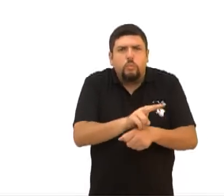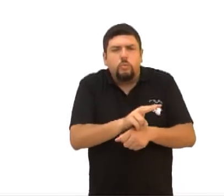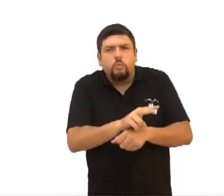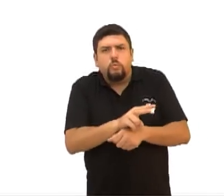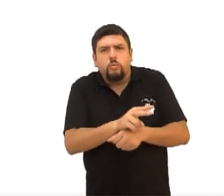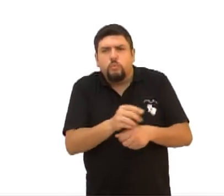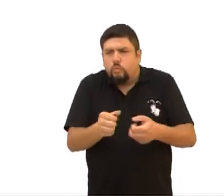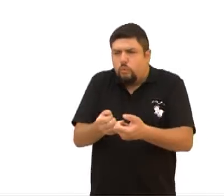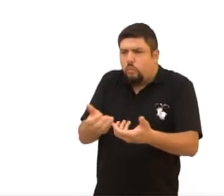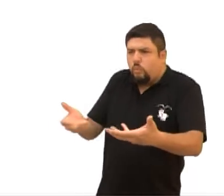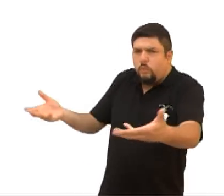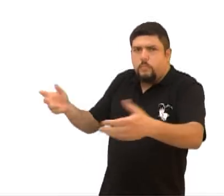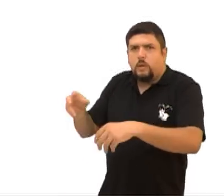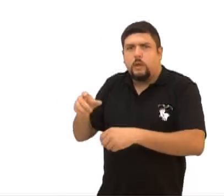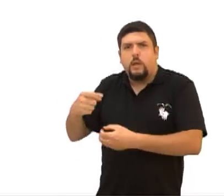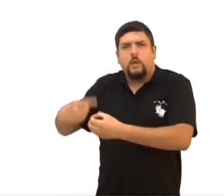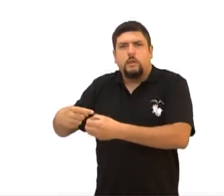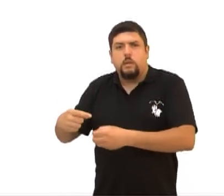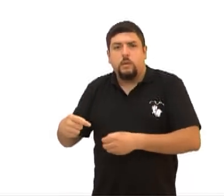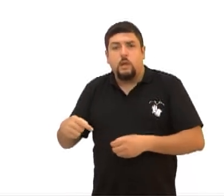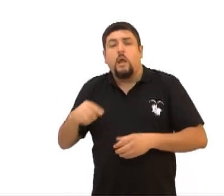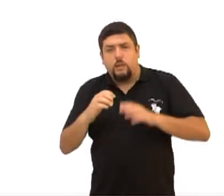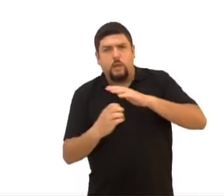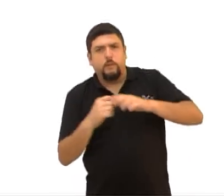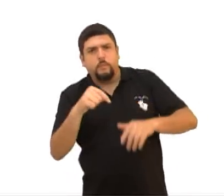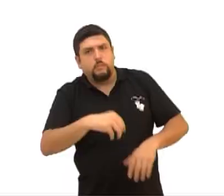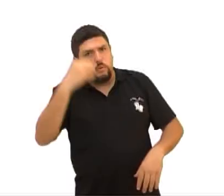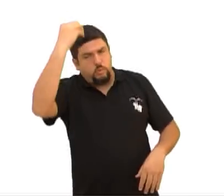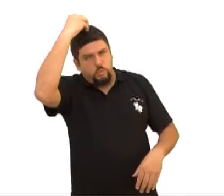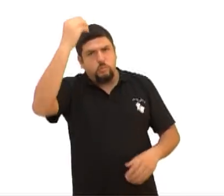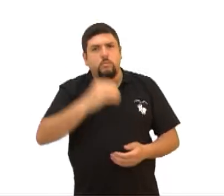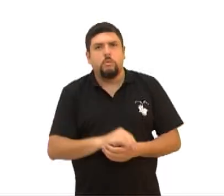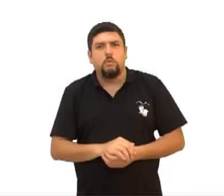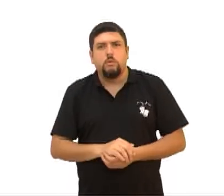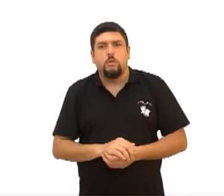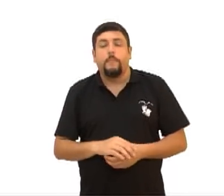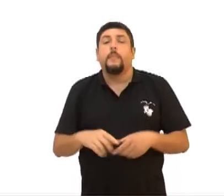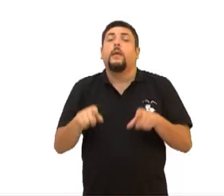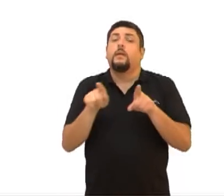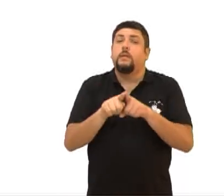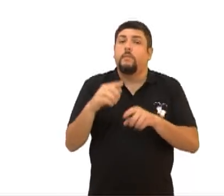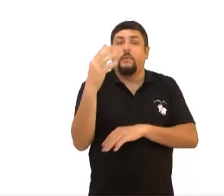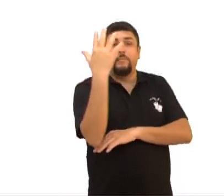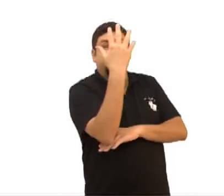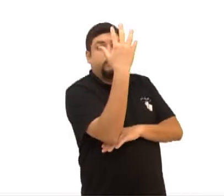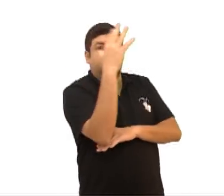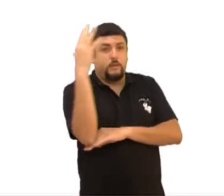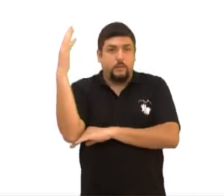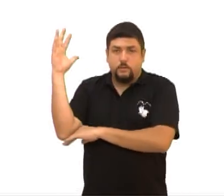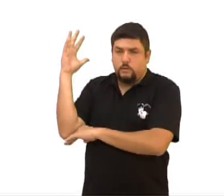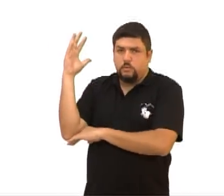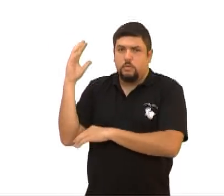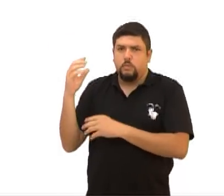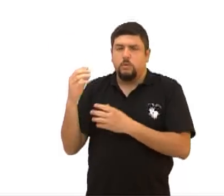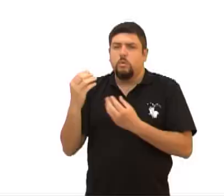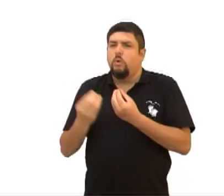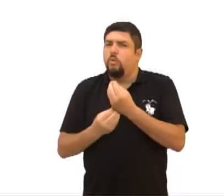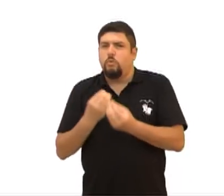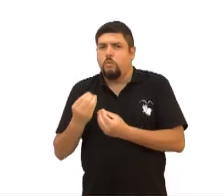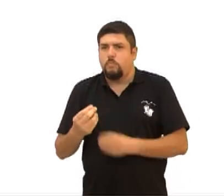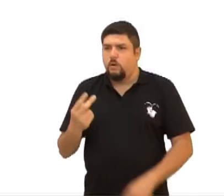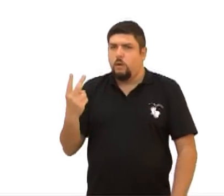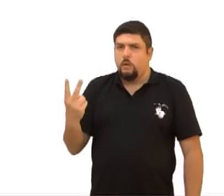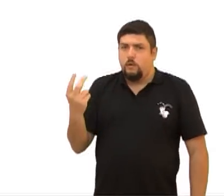de água são as maiores culpadas, e também em relação à natureza, o dado foi o seguinte: